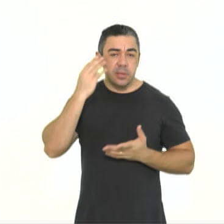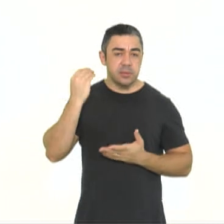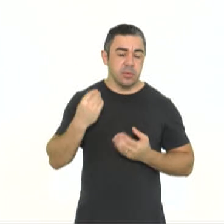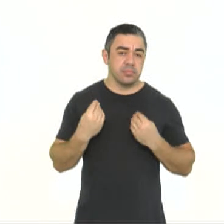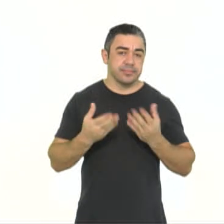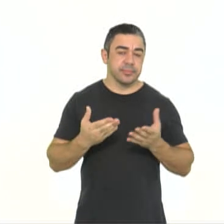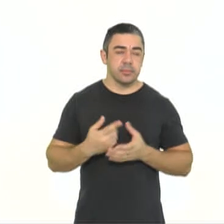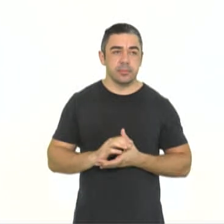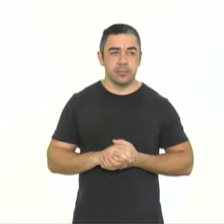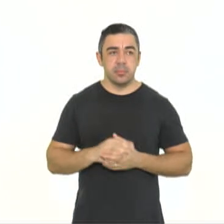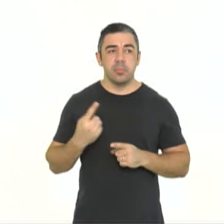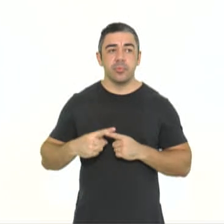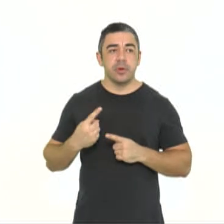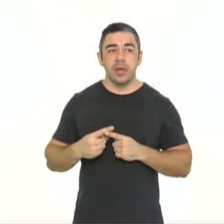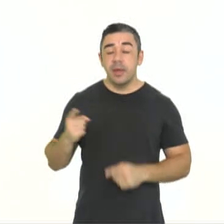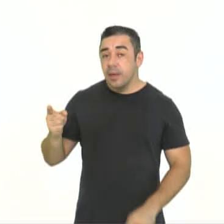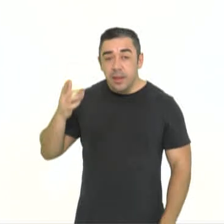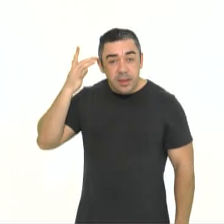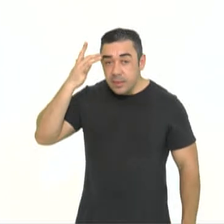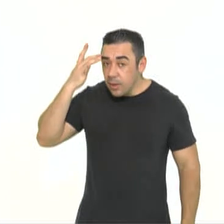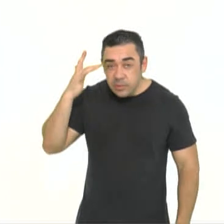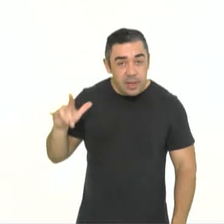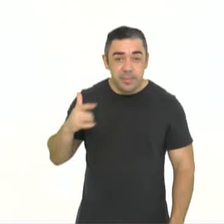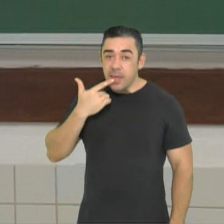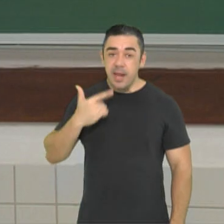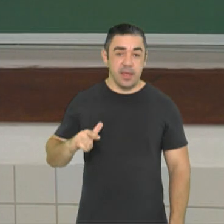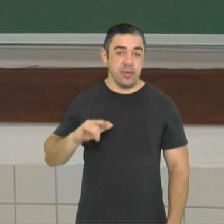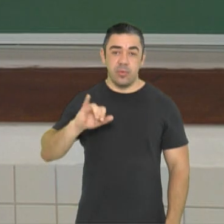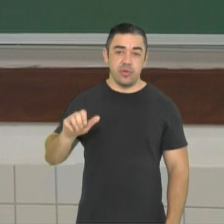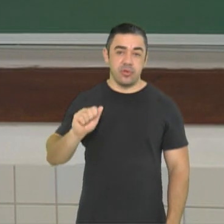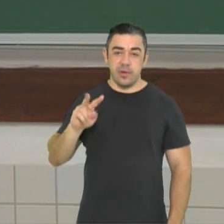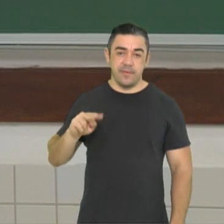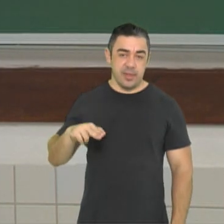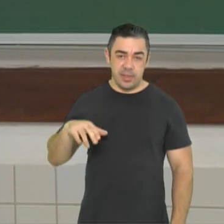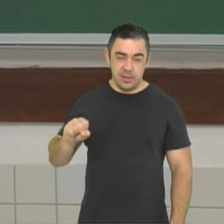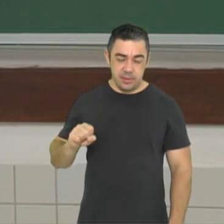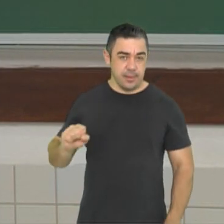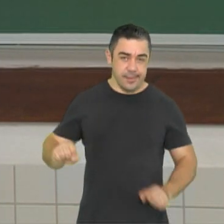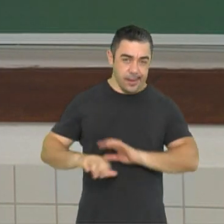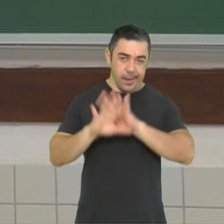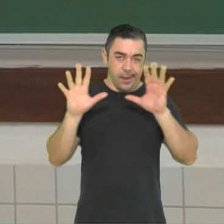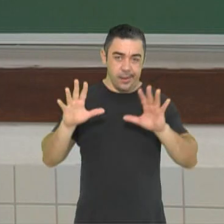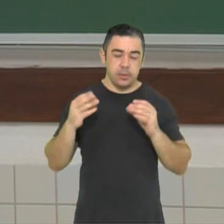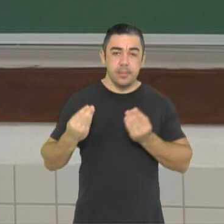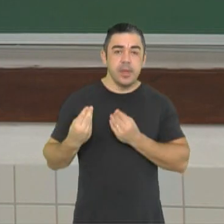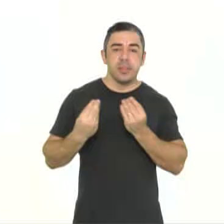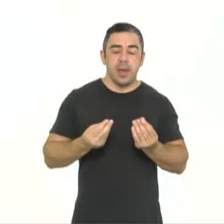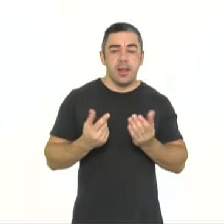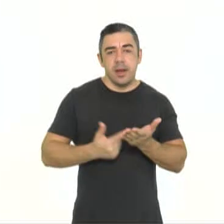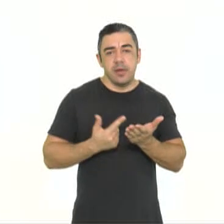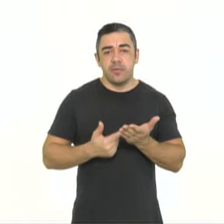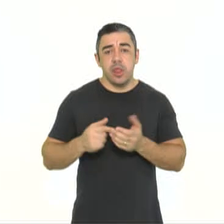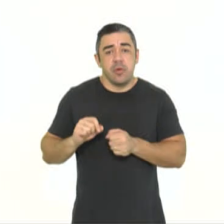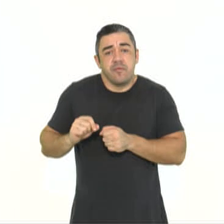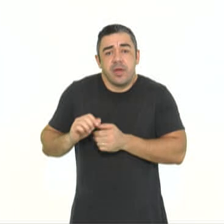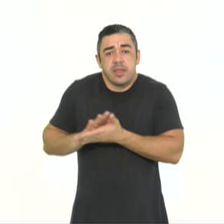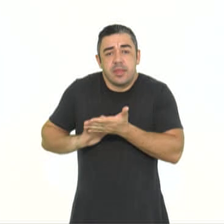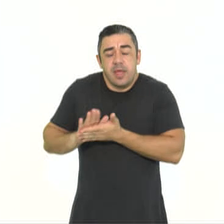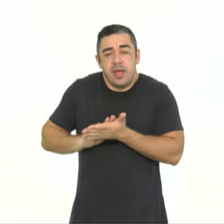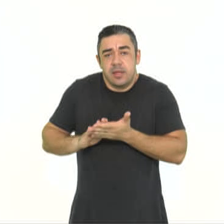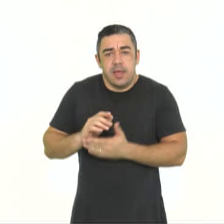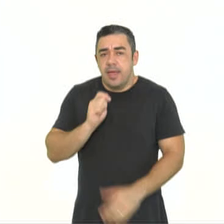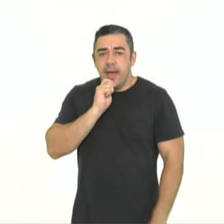que ele fez isso? Porque ele não sabia javanês, isso era claro. E disse que ia mandar algo que não havia feito e